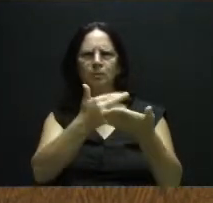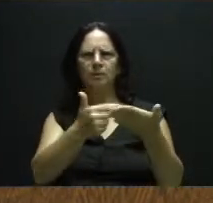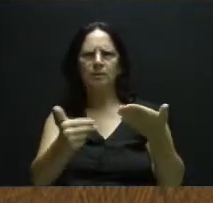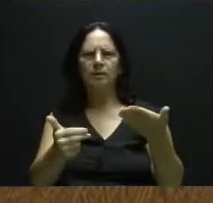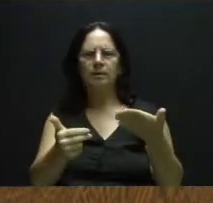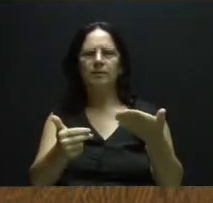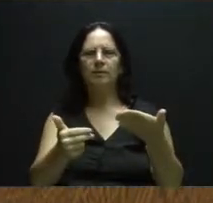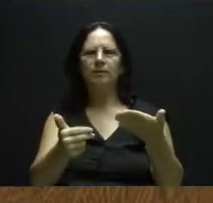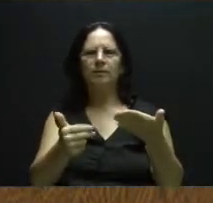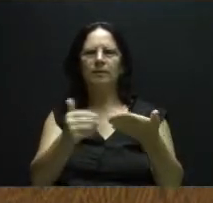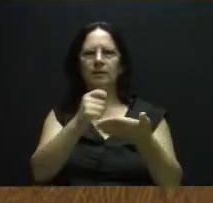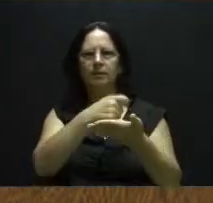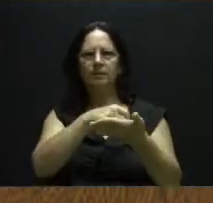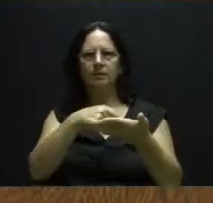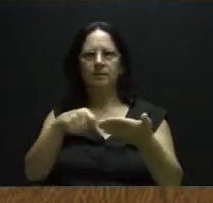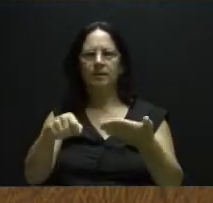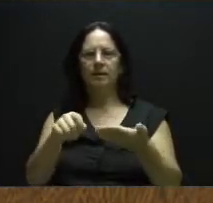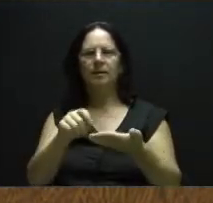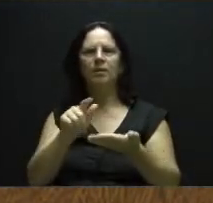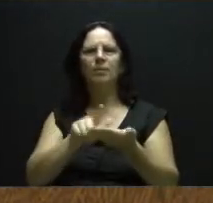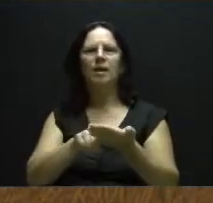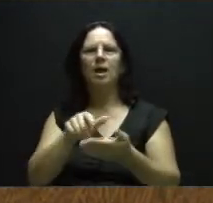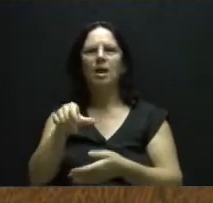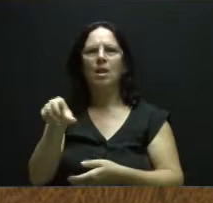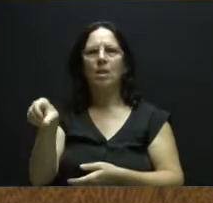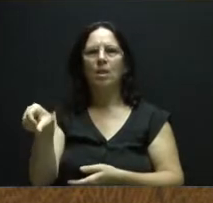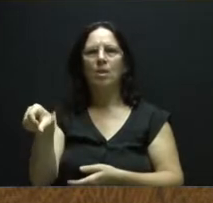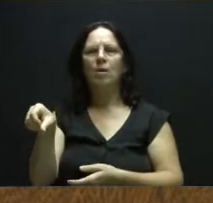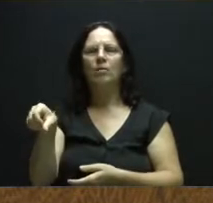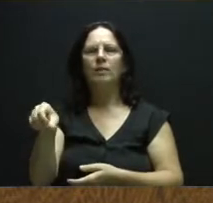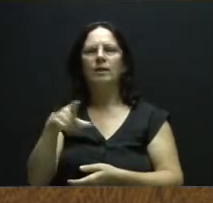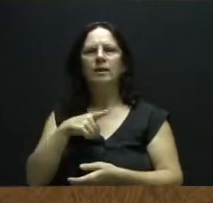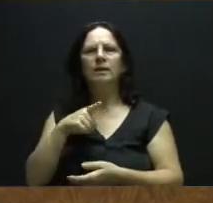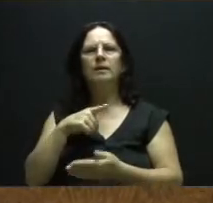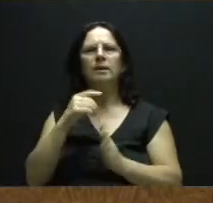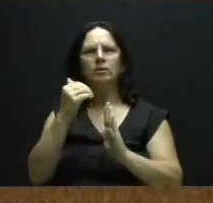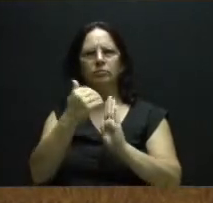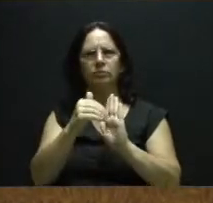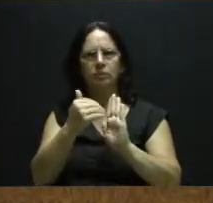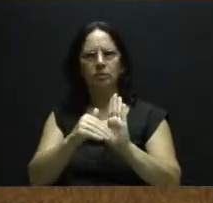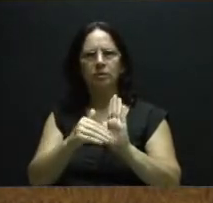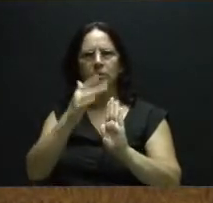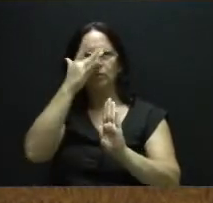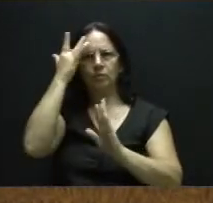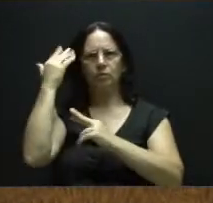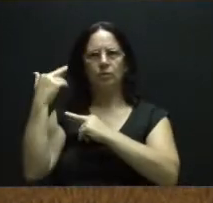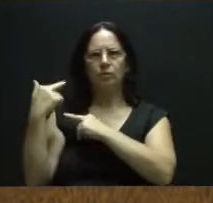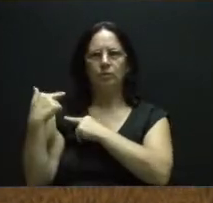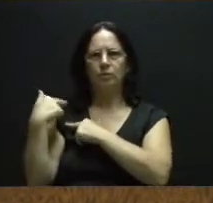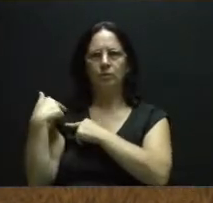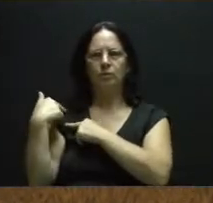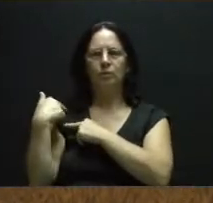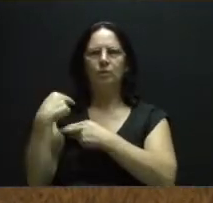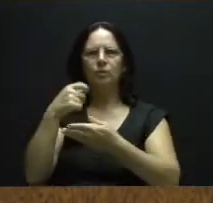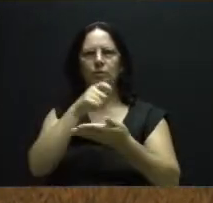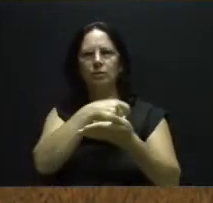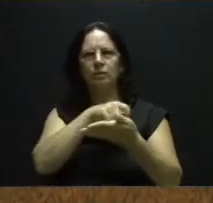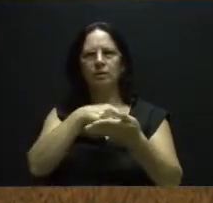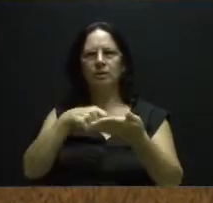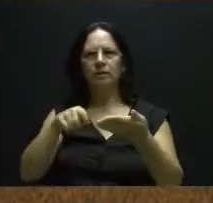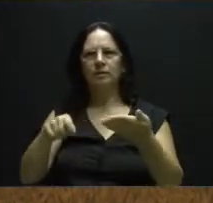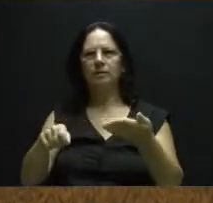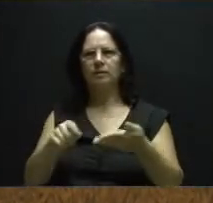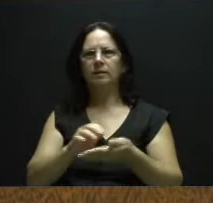sobre a matéria as folhas 9 encontra se o parecer da douta assessoria jurídica da casa que